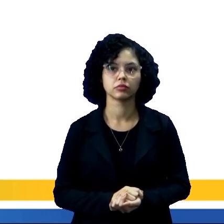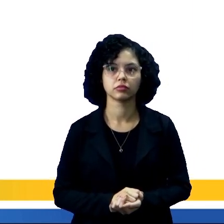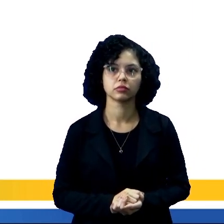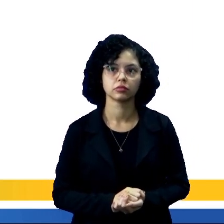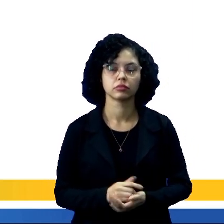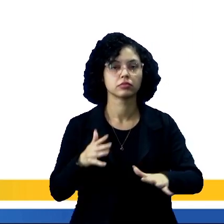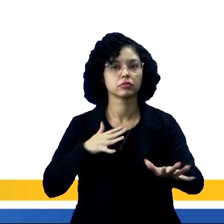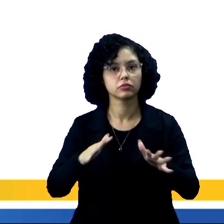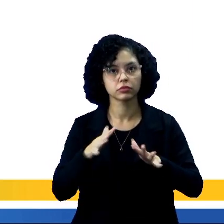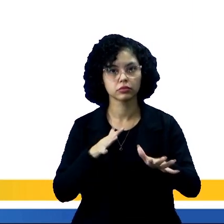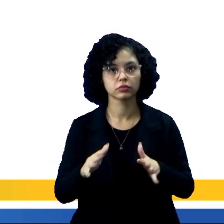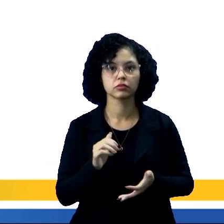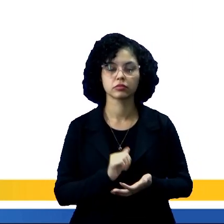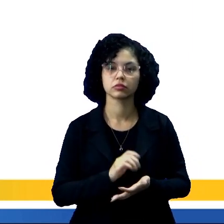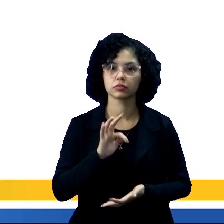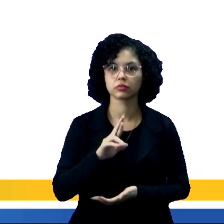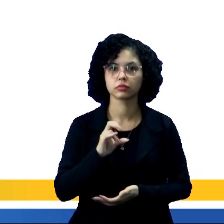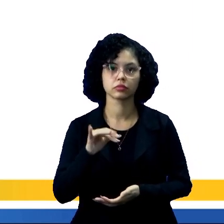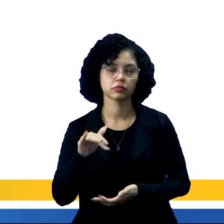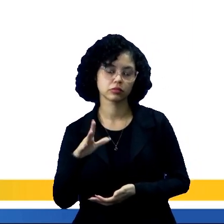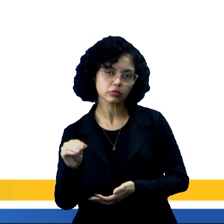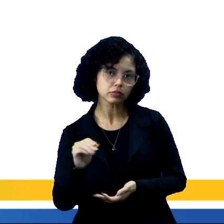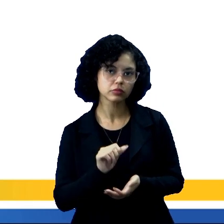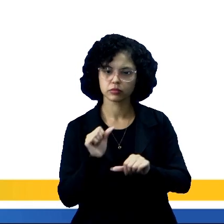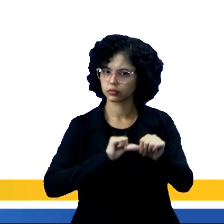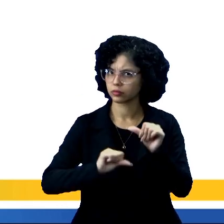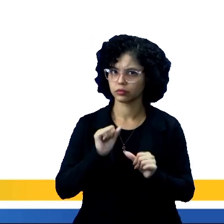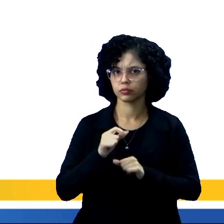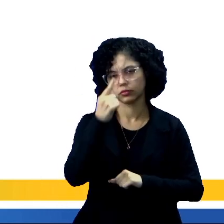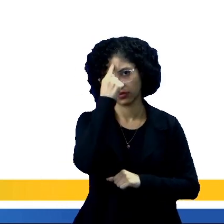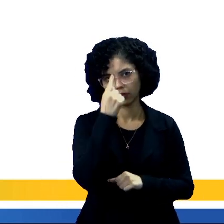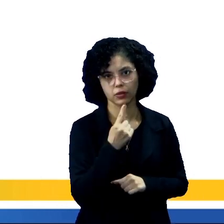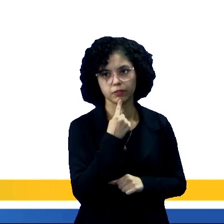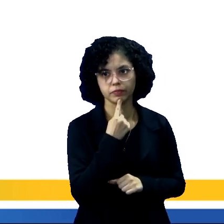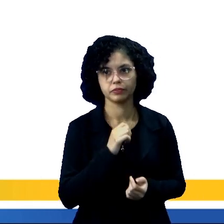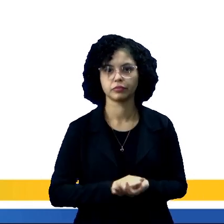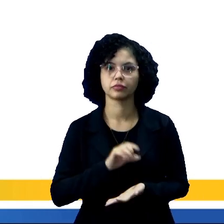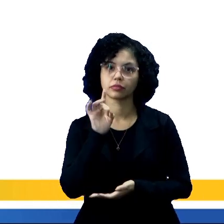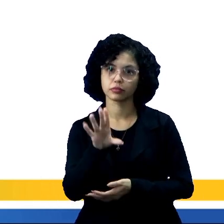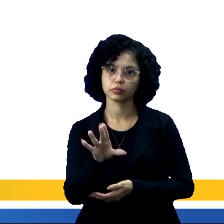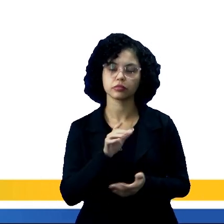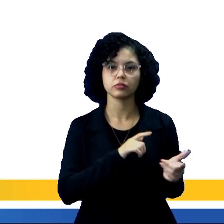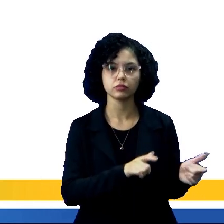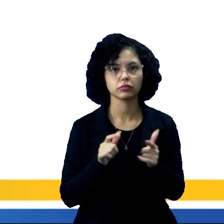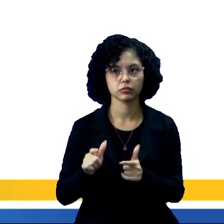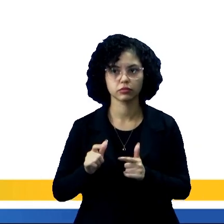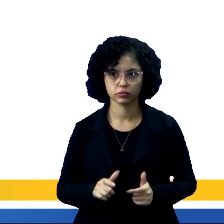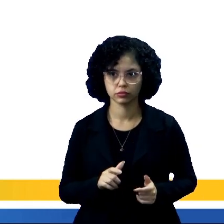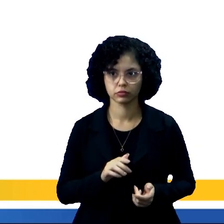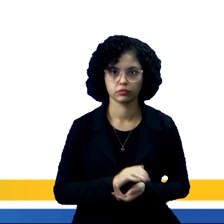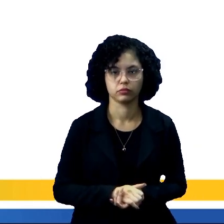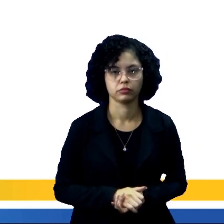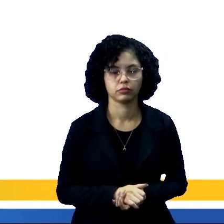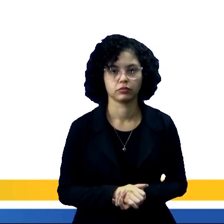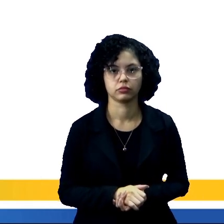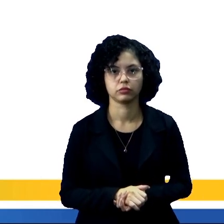Os movimentos de translação não mudam a figura, só o deslocamento.